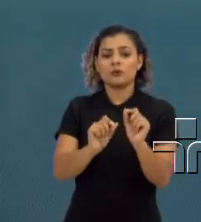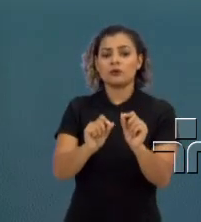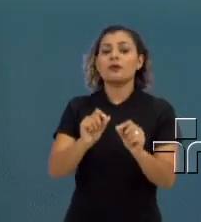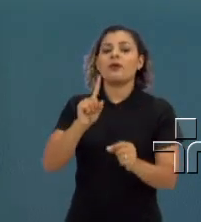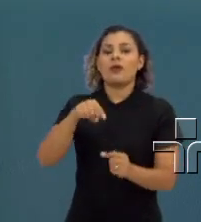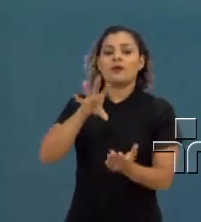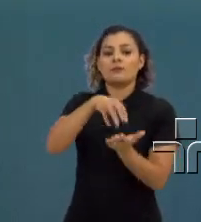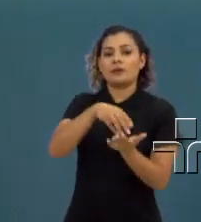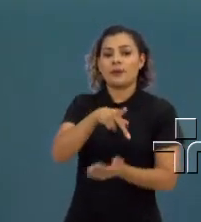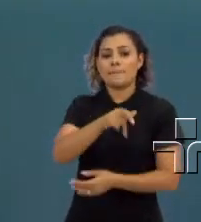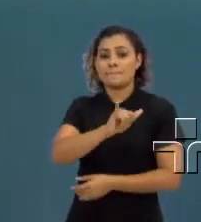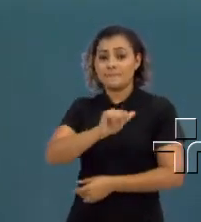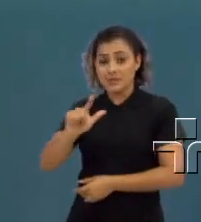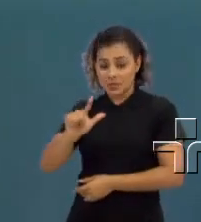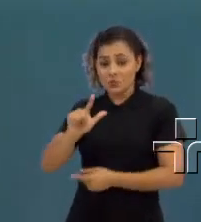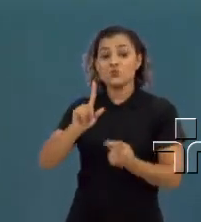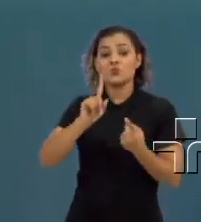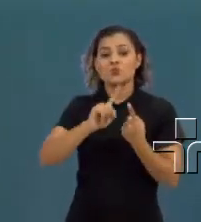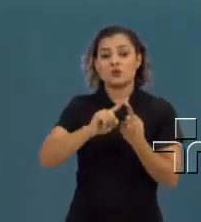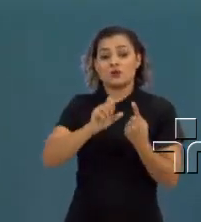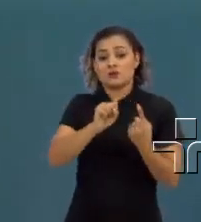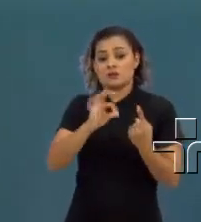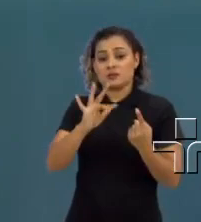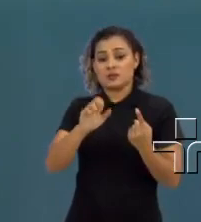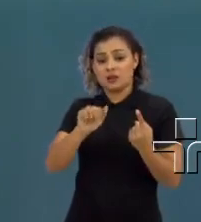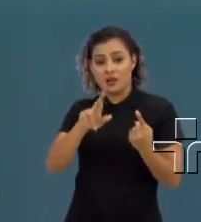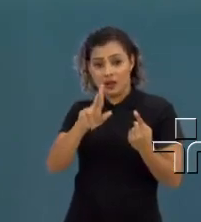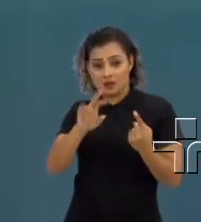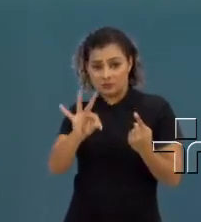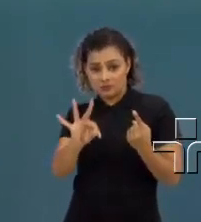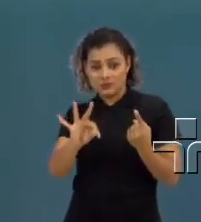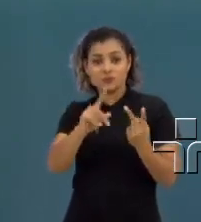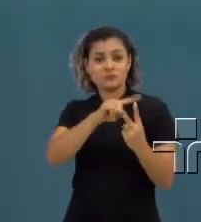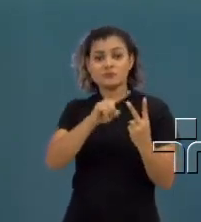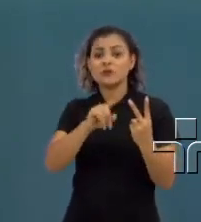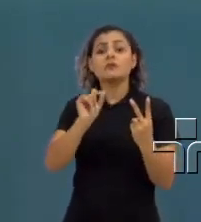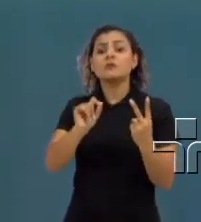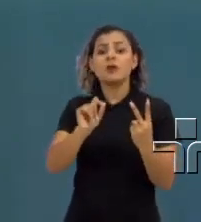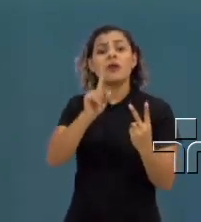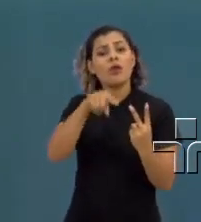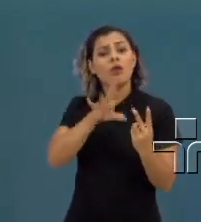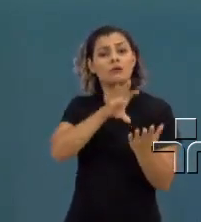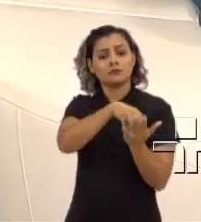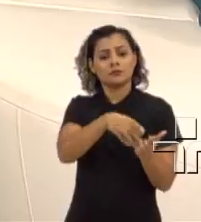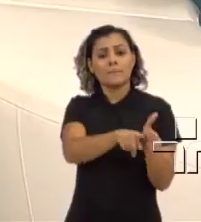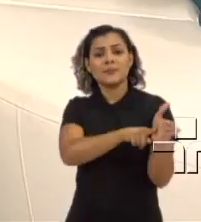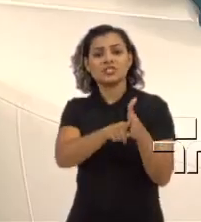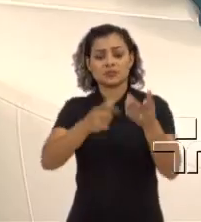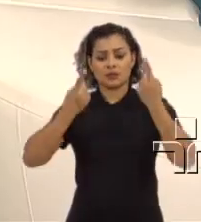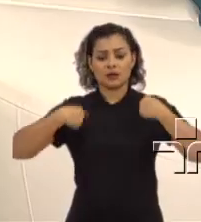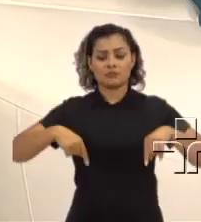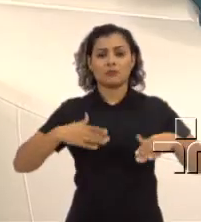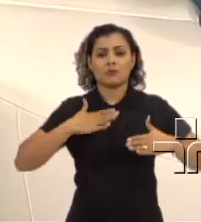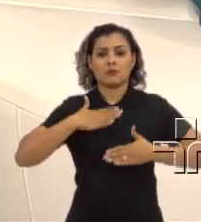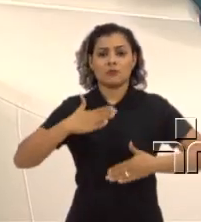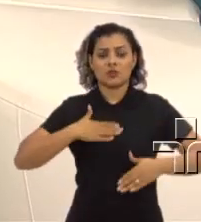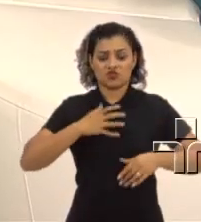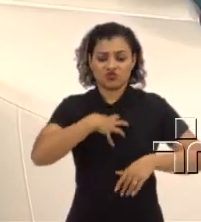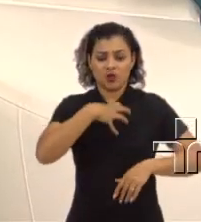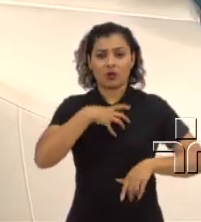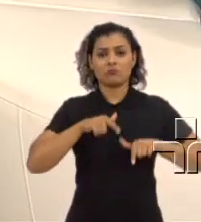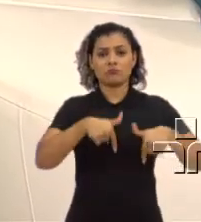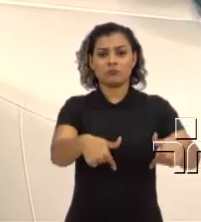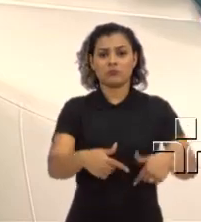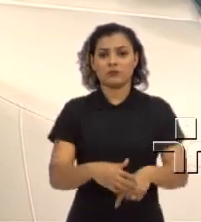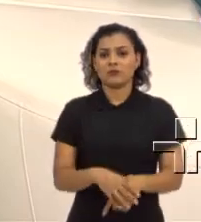cujo objetivo é pesquisar essas gerações, esses comportamentos. Agora, o que ele falou da geração